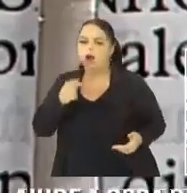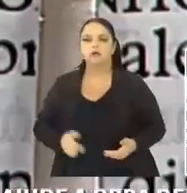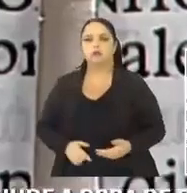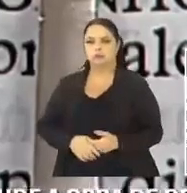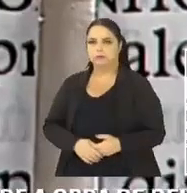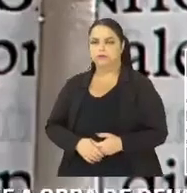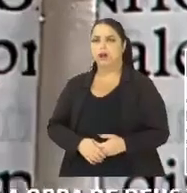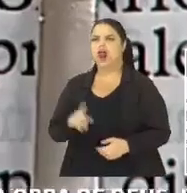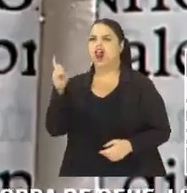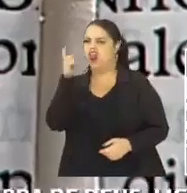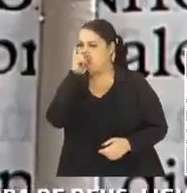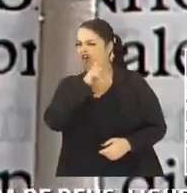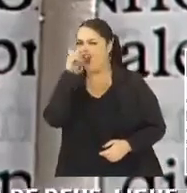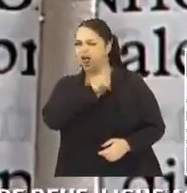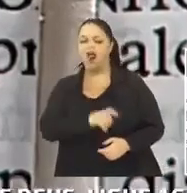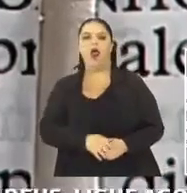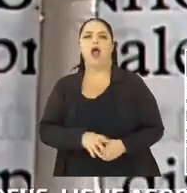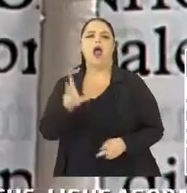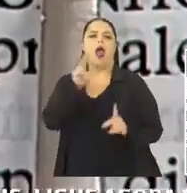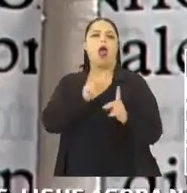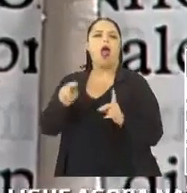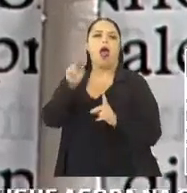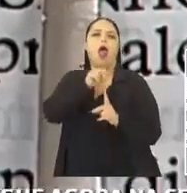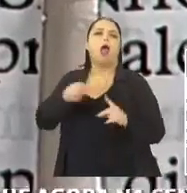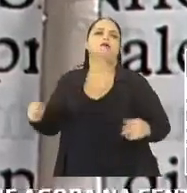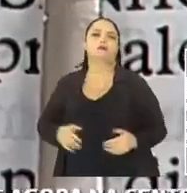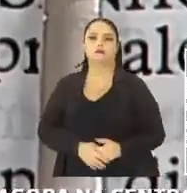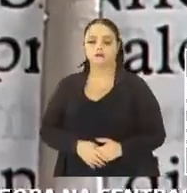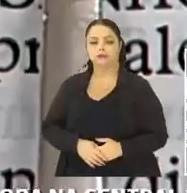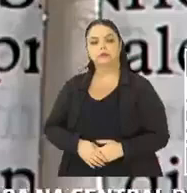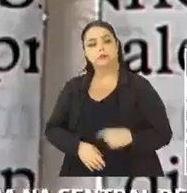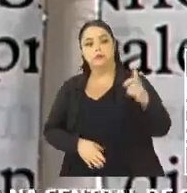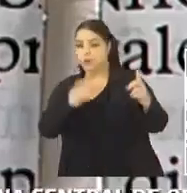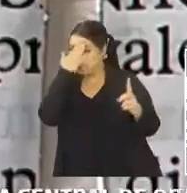em mentiras de homens, né? Nisso ou naquilo.